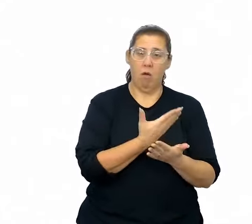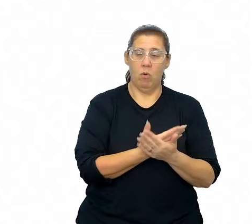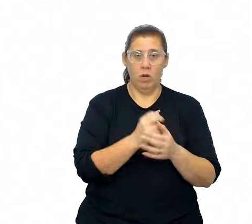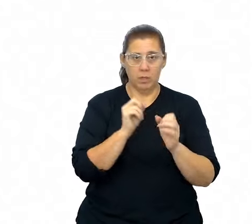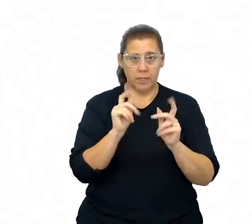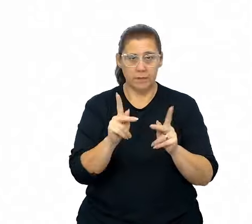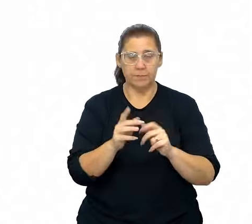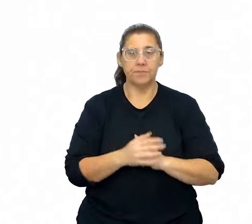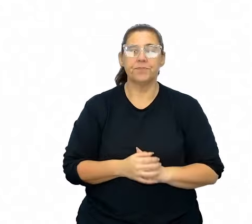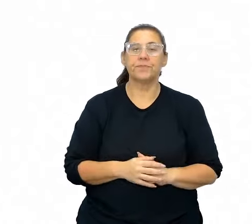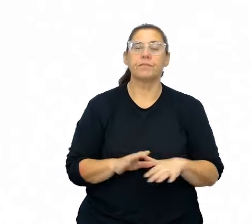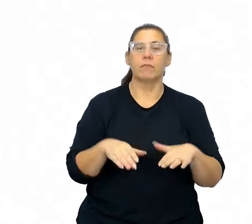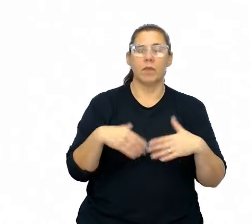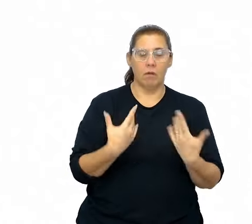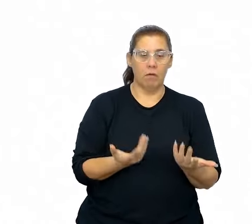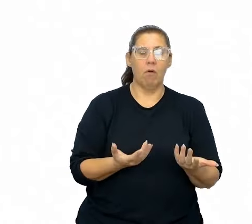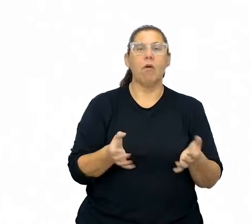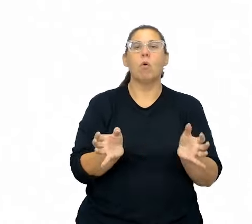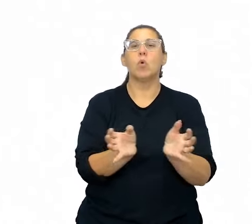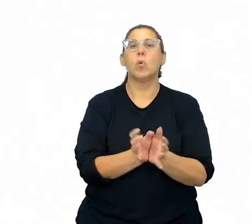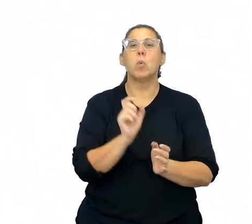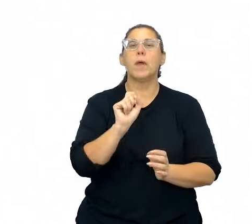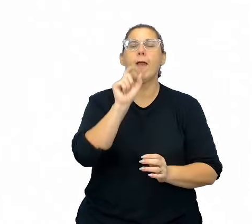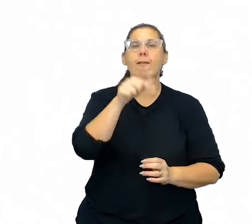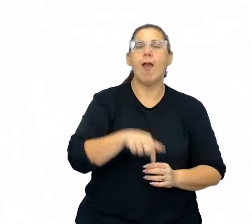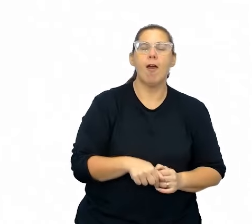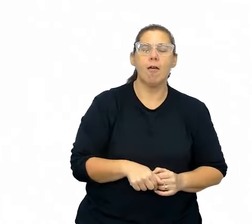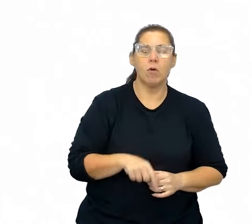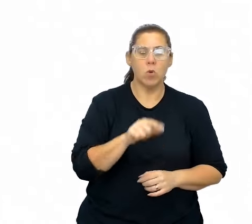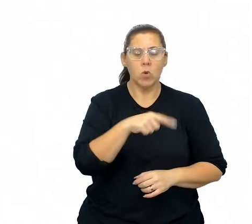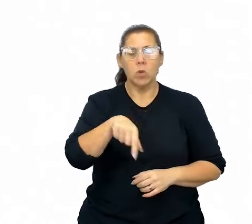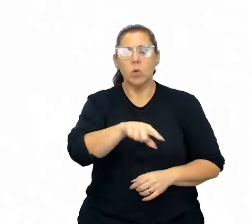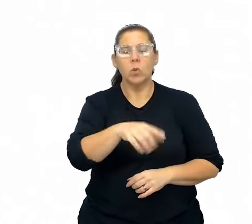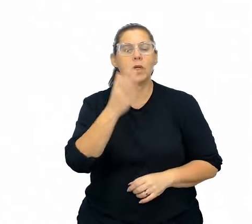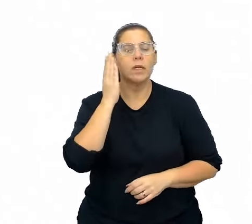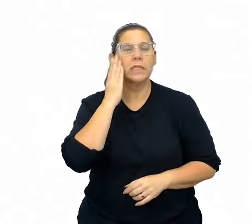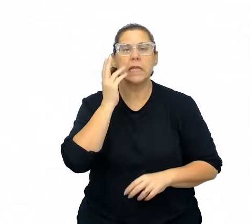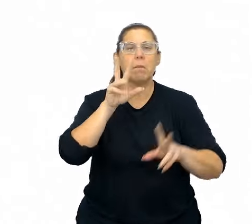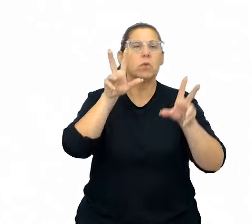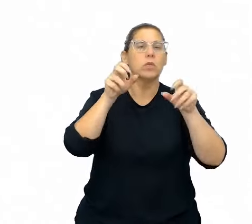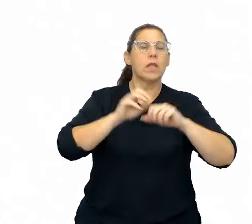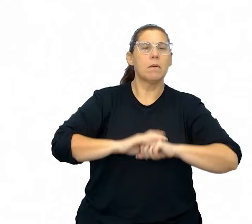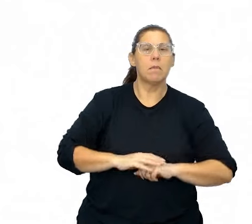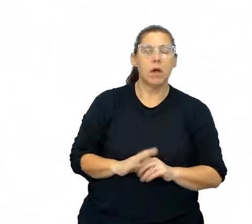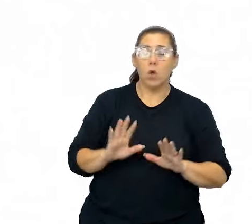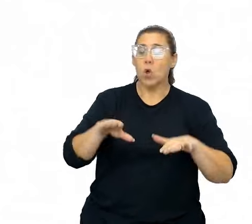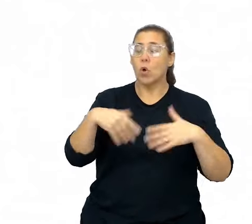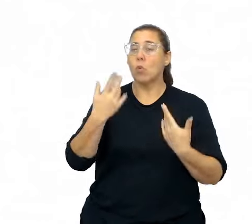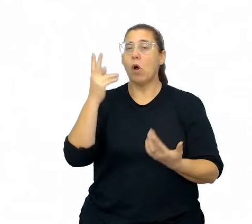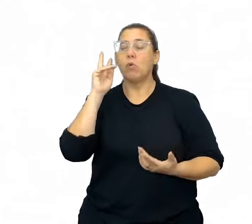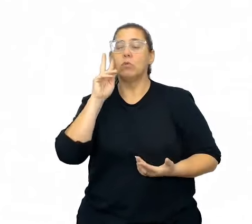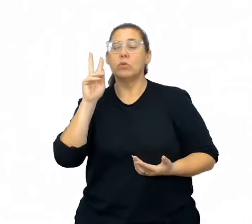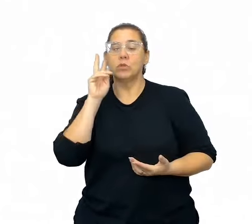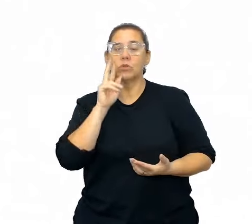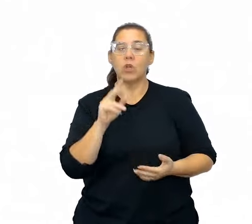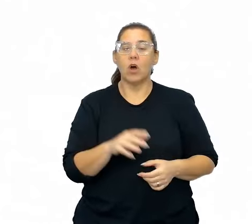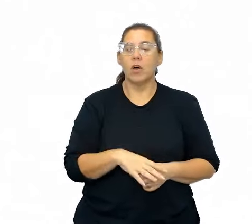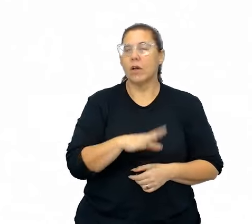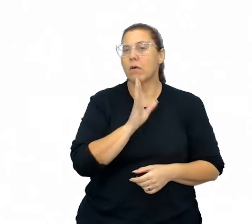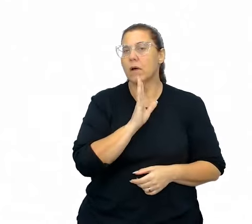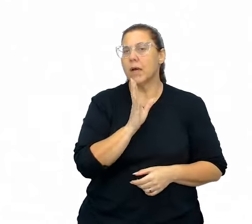tá? Então, esse público, quem é, o que sabe sobre o assunto, quais lendas esse